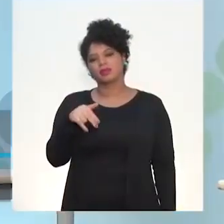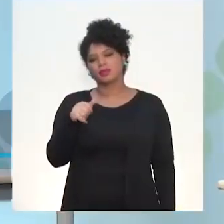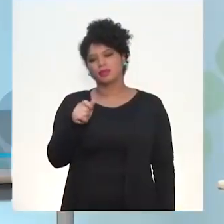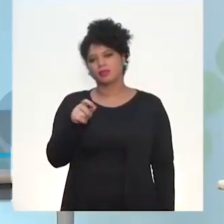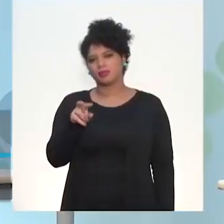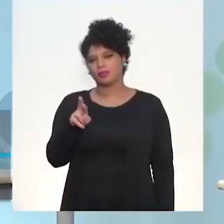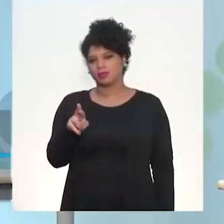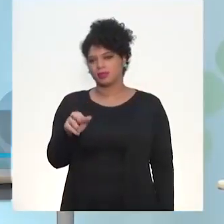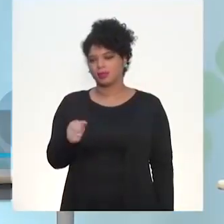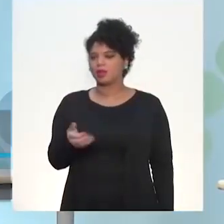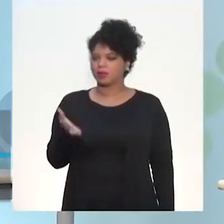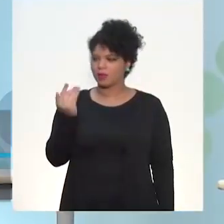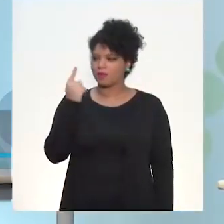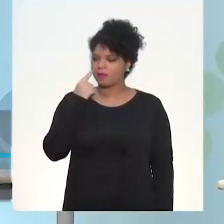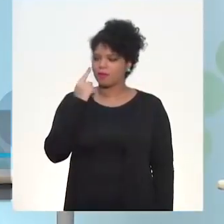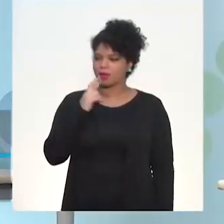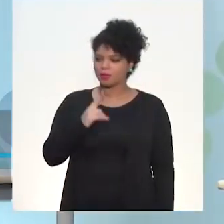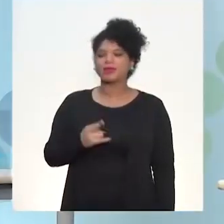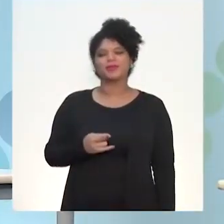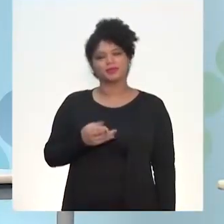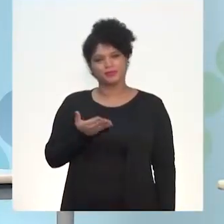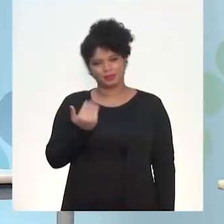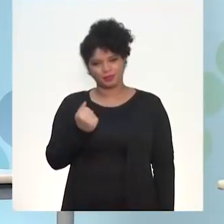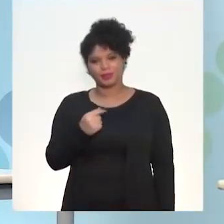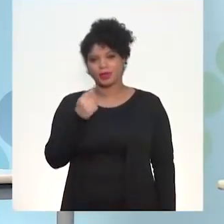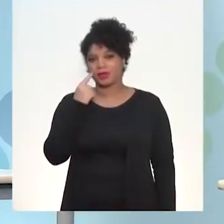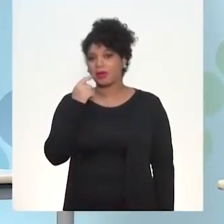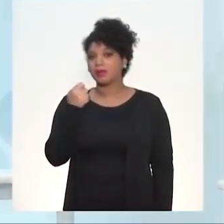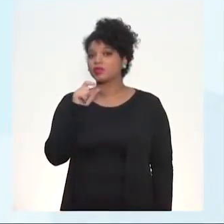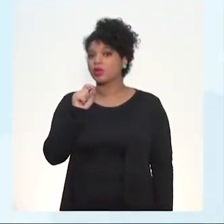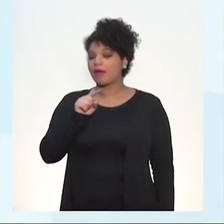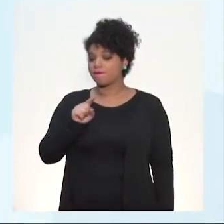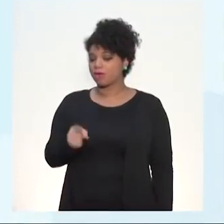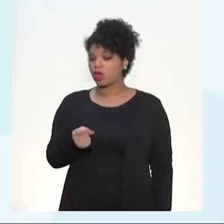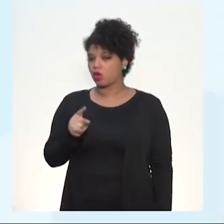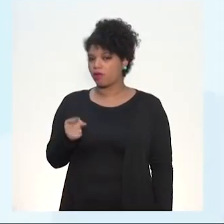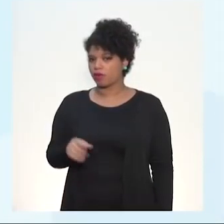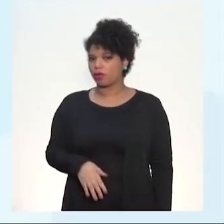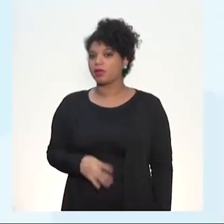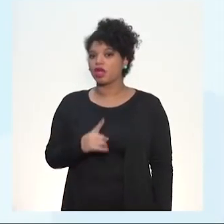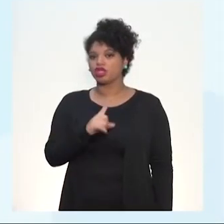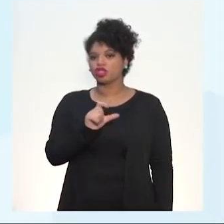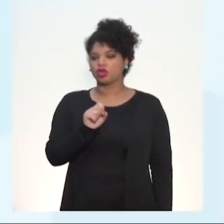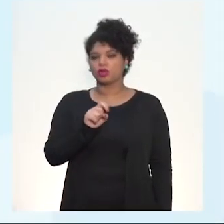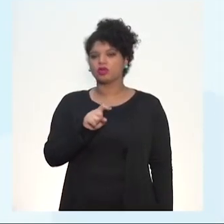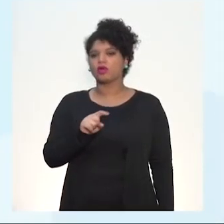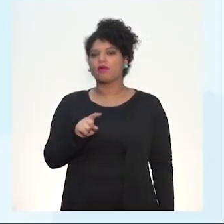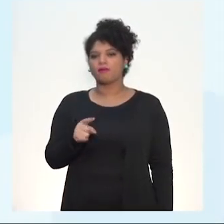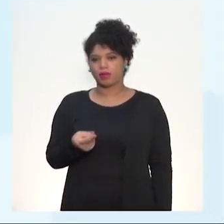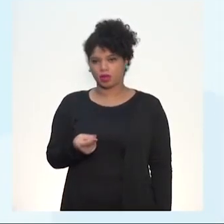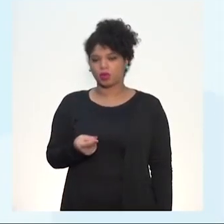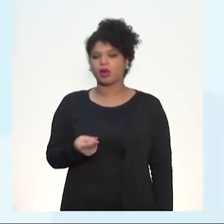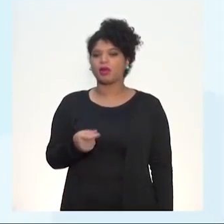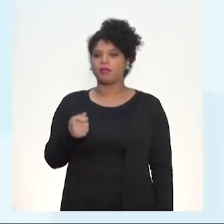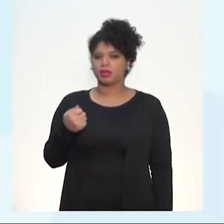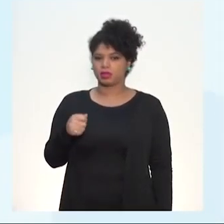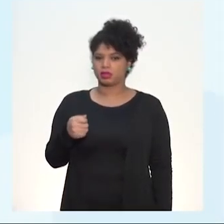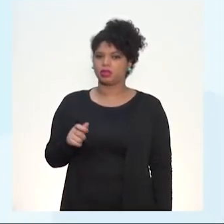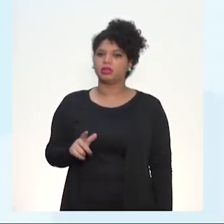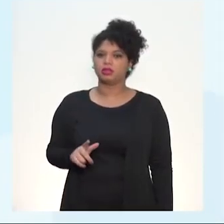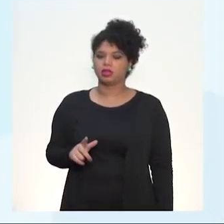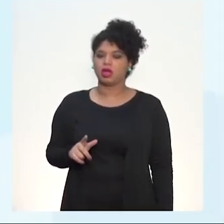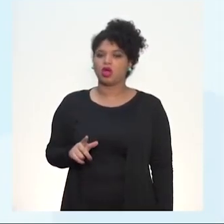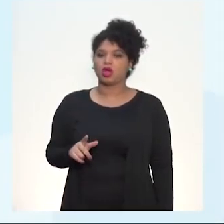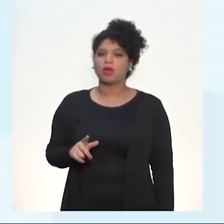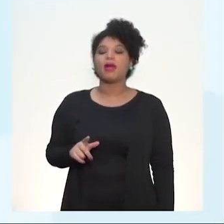Vamos. Tem que lembrar que na hora que você vai somar, você tem que encaixar vírgula embaixo de vírgula. O 18 não tem vírgula, então tem que colocar 18,0. Aí sim